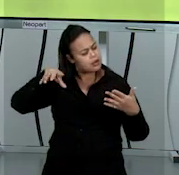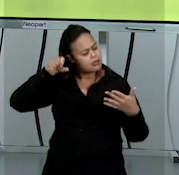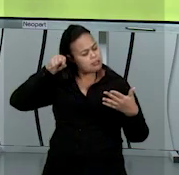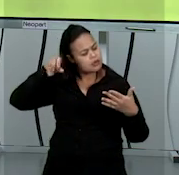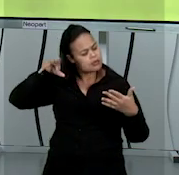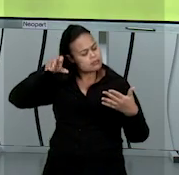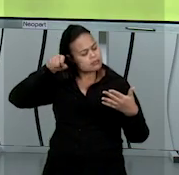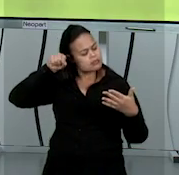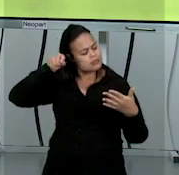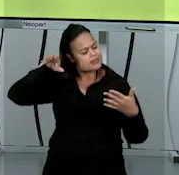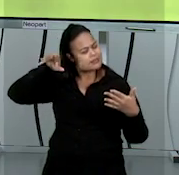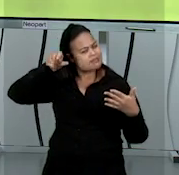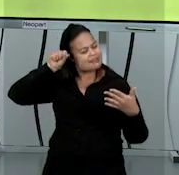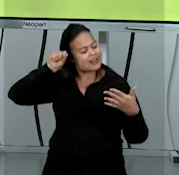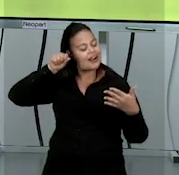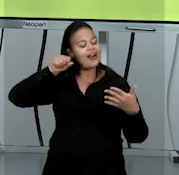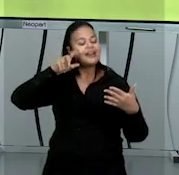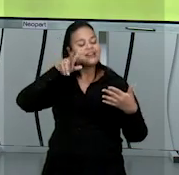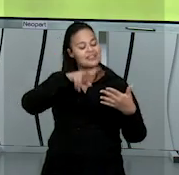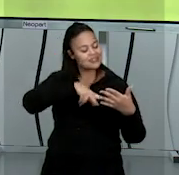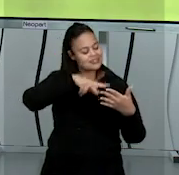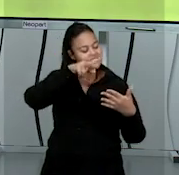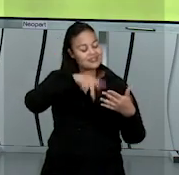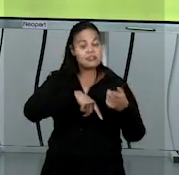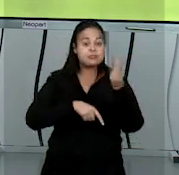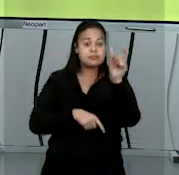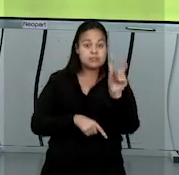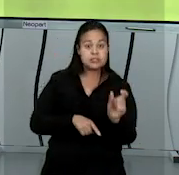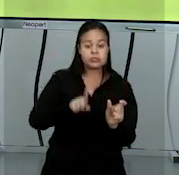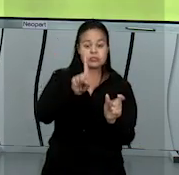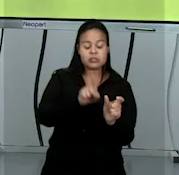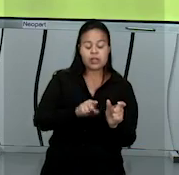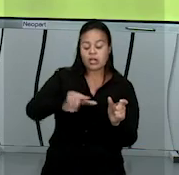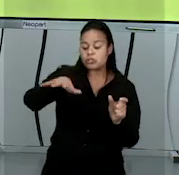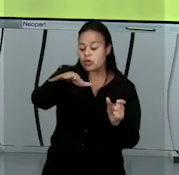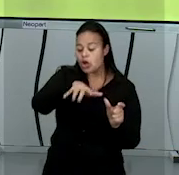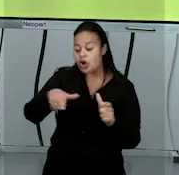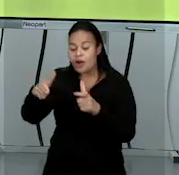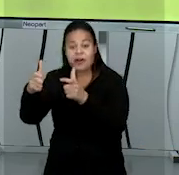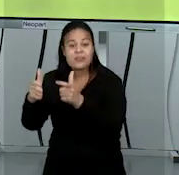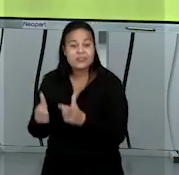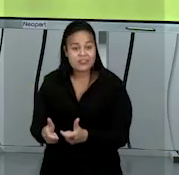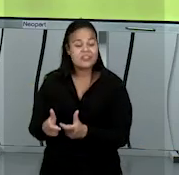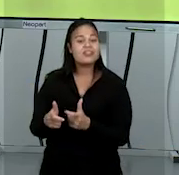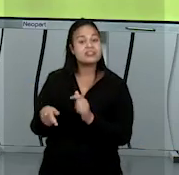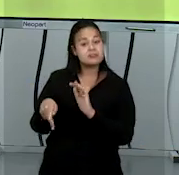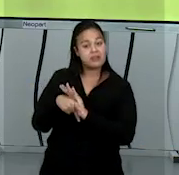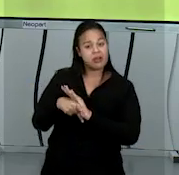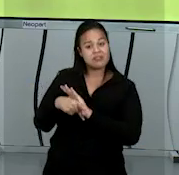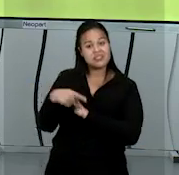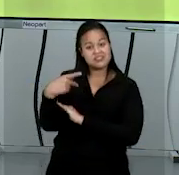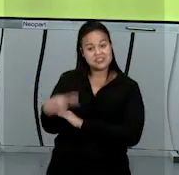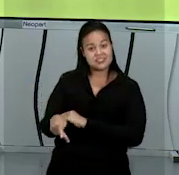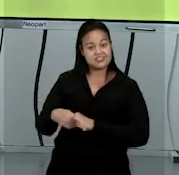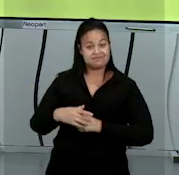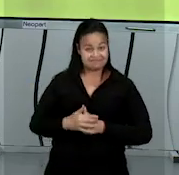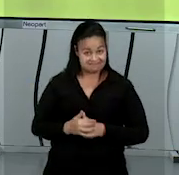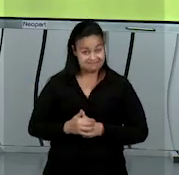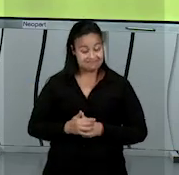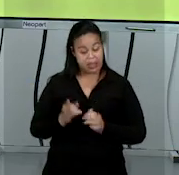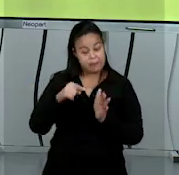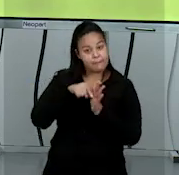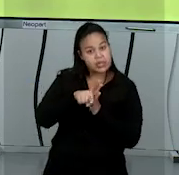Conta-se esta história, esses personagens, nesse ambiente, numa situação específica, num dado